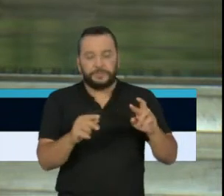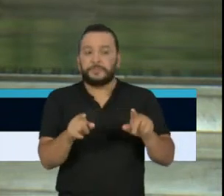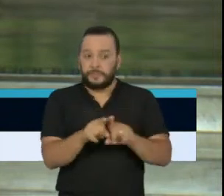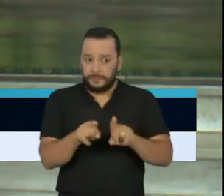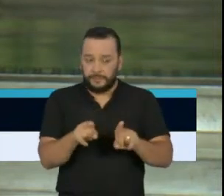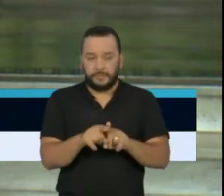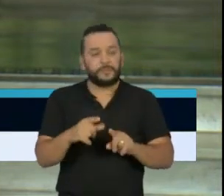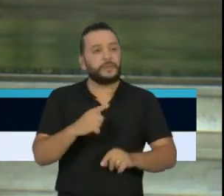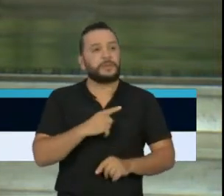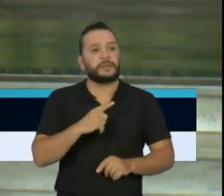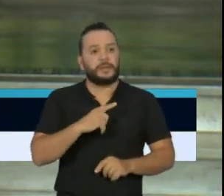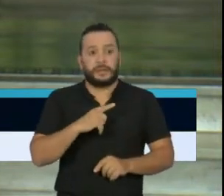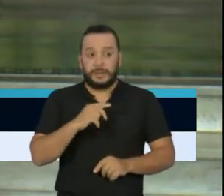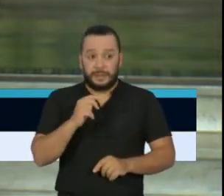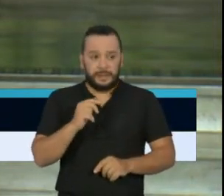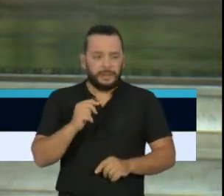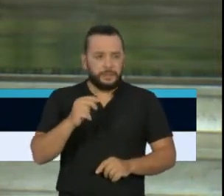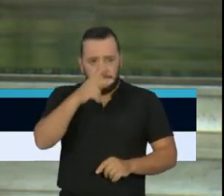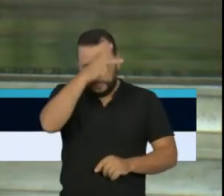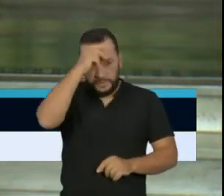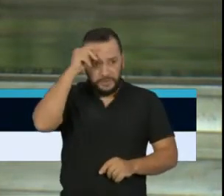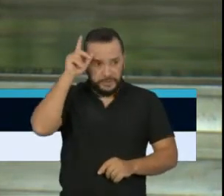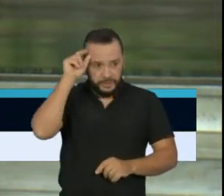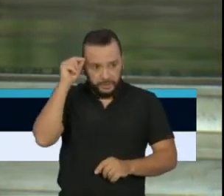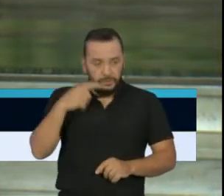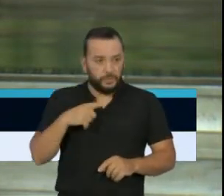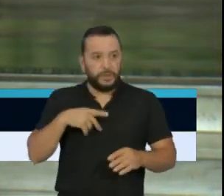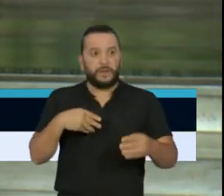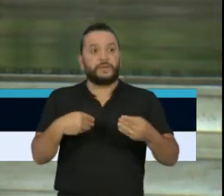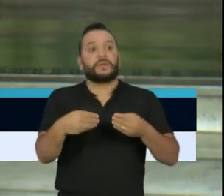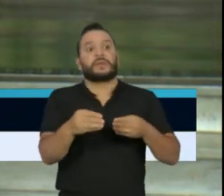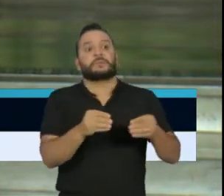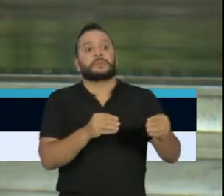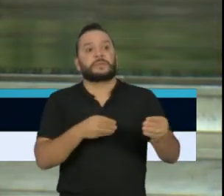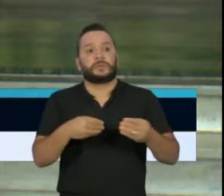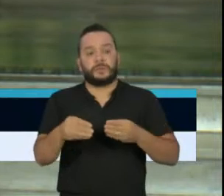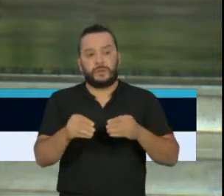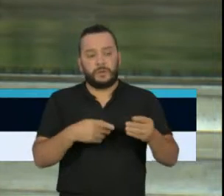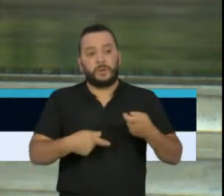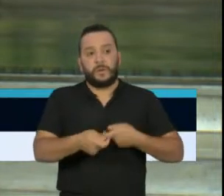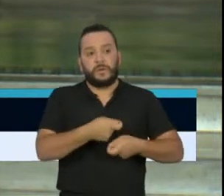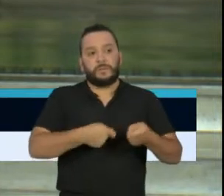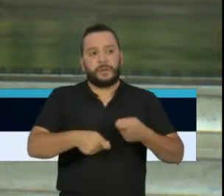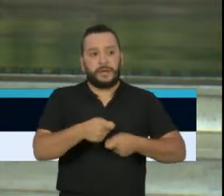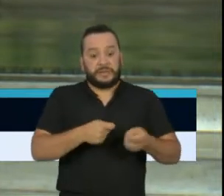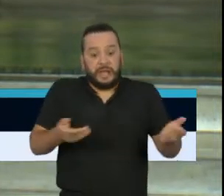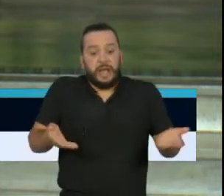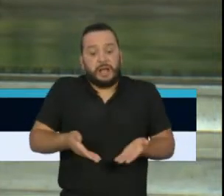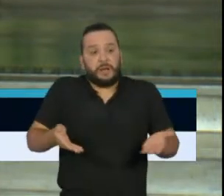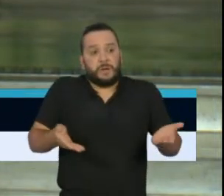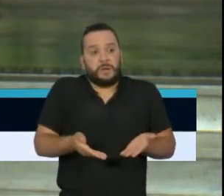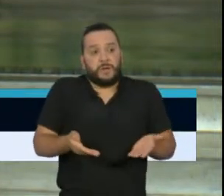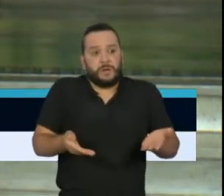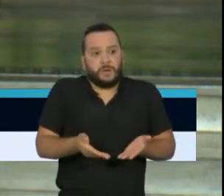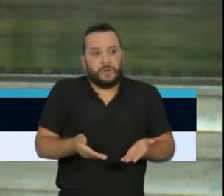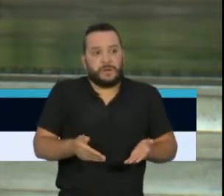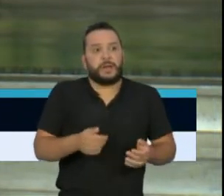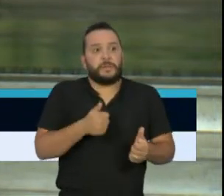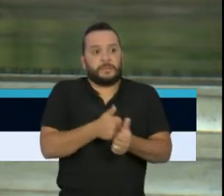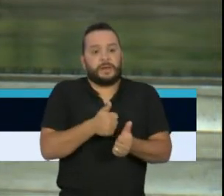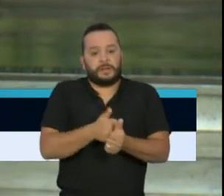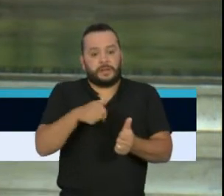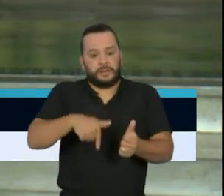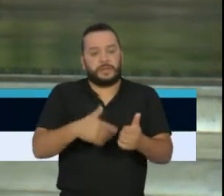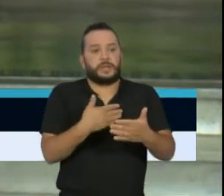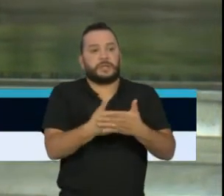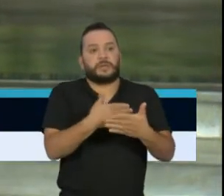ter algum tipo de punição para essas prefeituras que flexibilizaram o comércio já a partir de agora aqui na região de Ribeirão Preto e outras